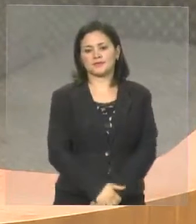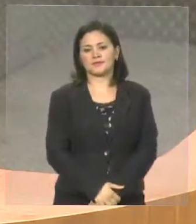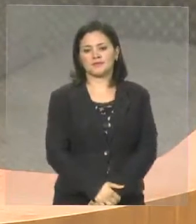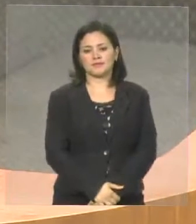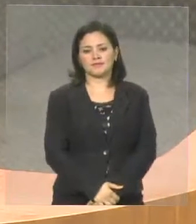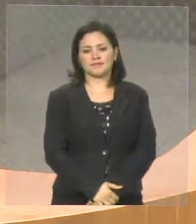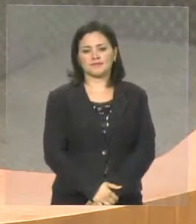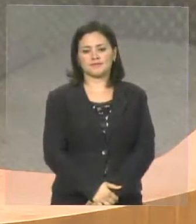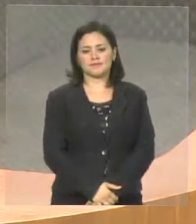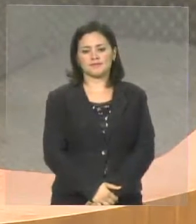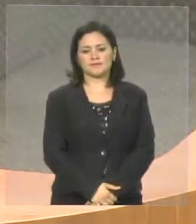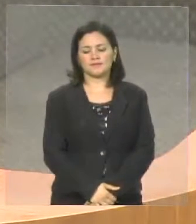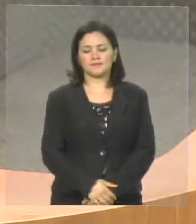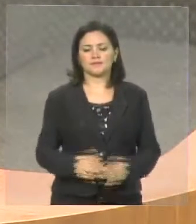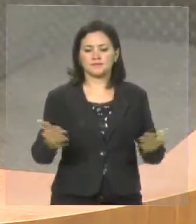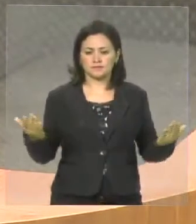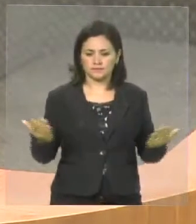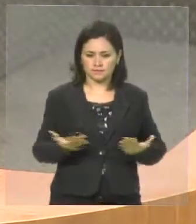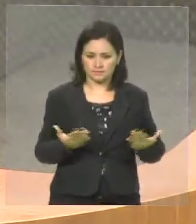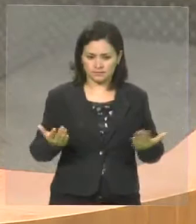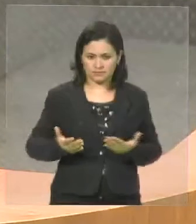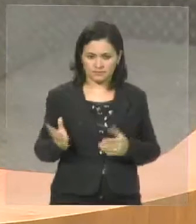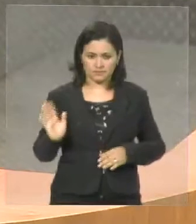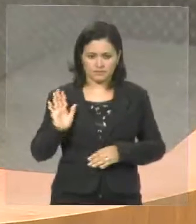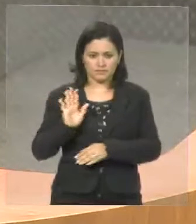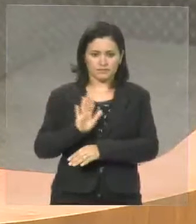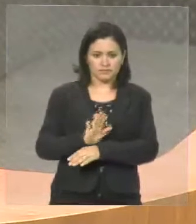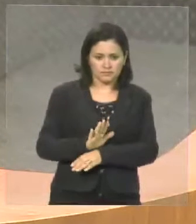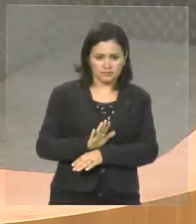Na tarde de hoje, o deputado Eduardo Braide